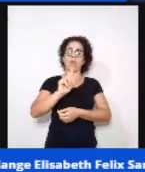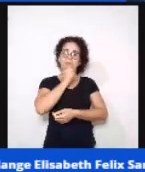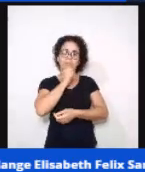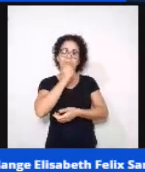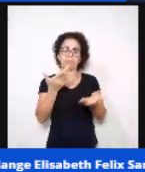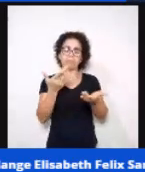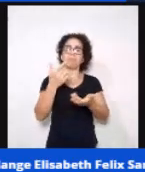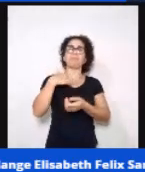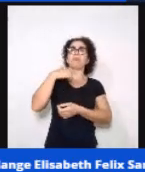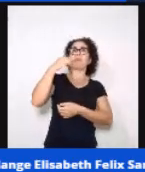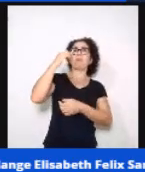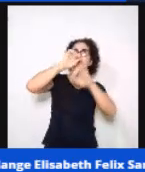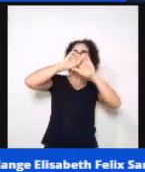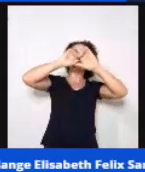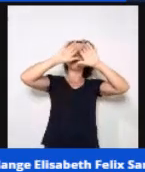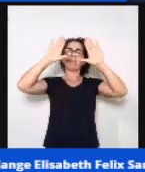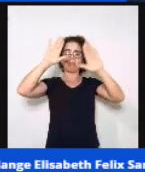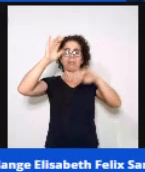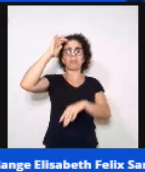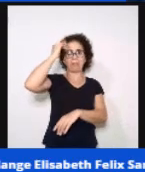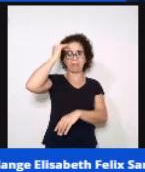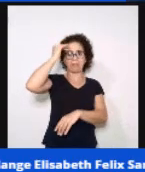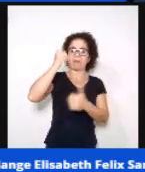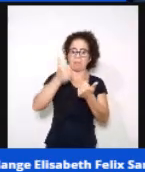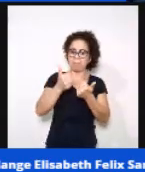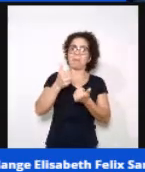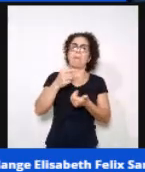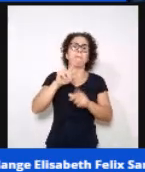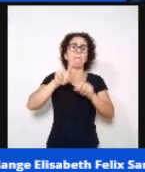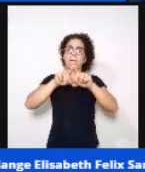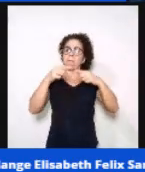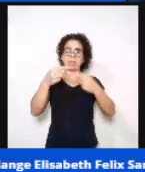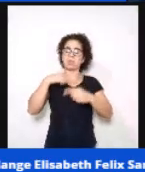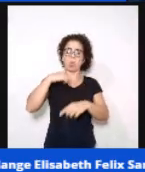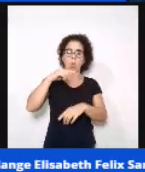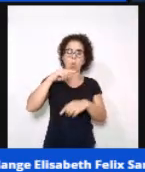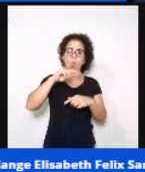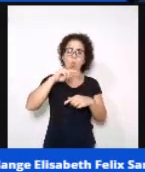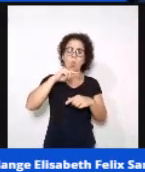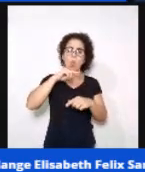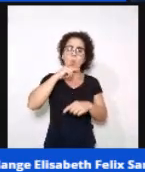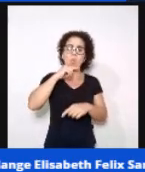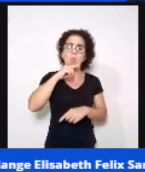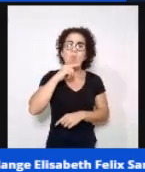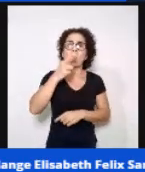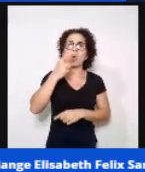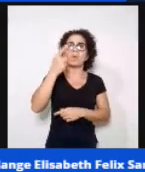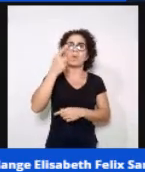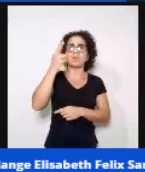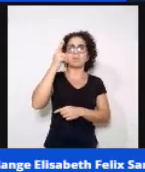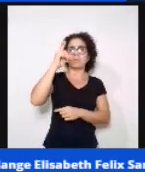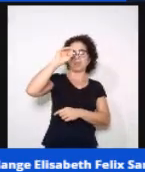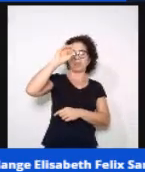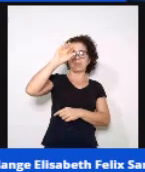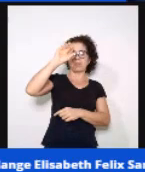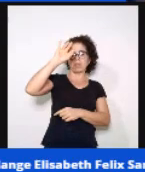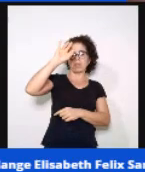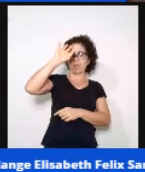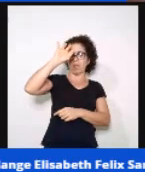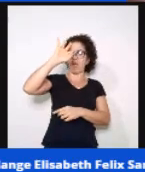coisa se eu não tenho condições de resolver. E de nada adianta eu querer resolver alguma coisa se eu não entendo o que está